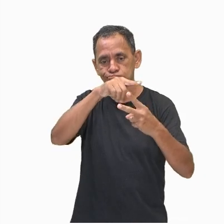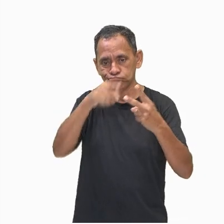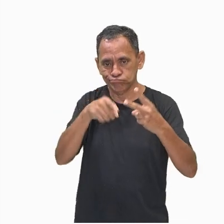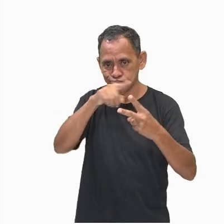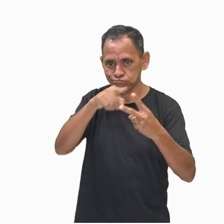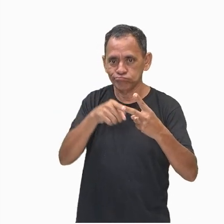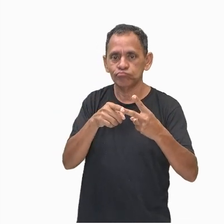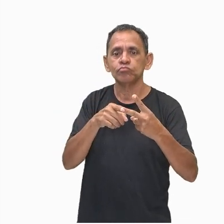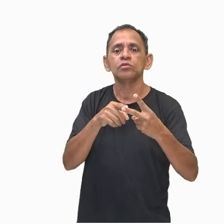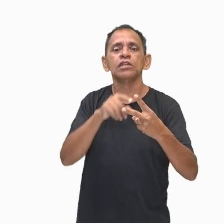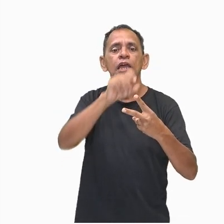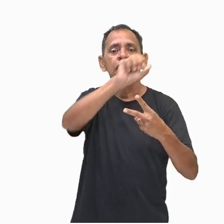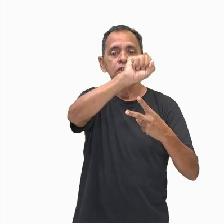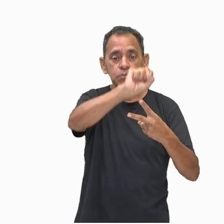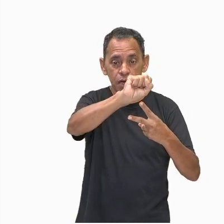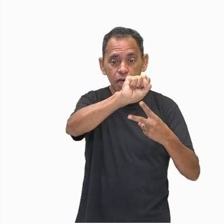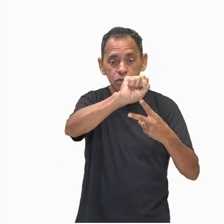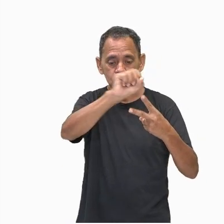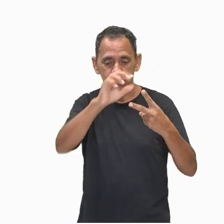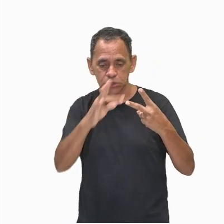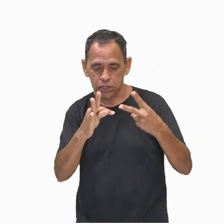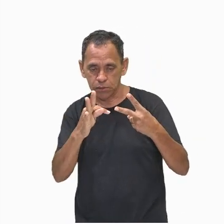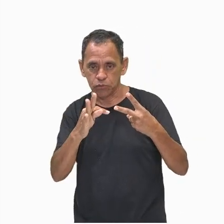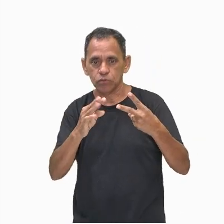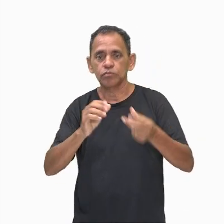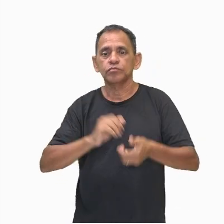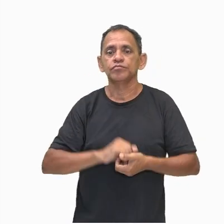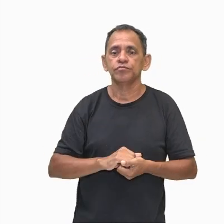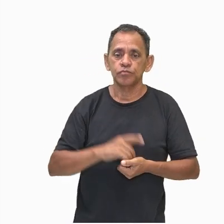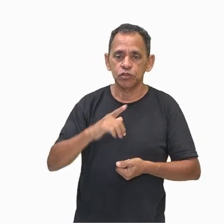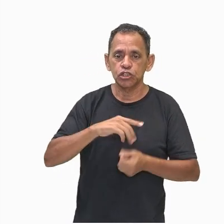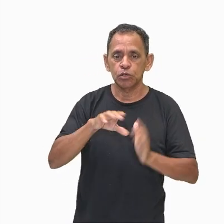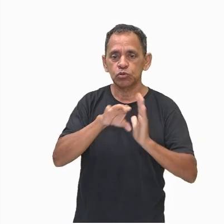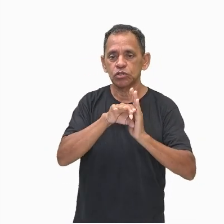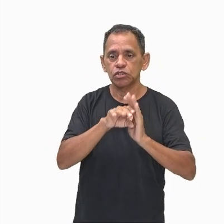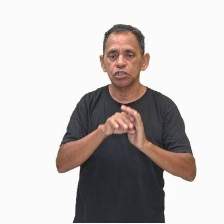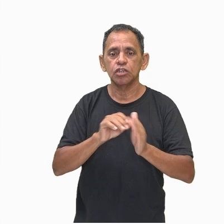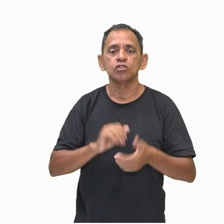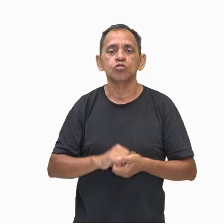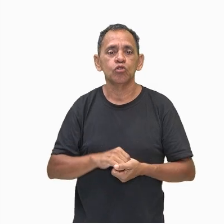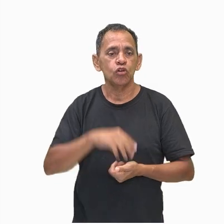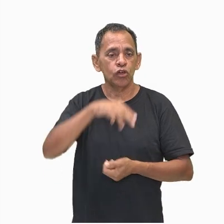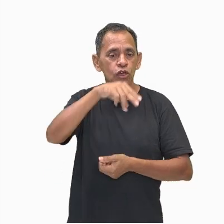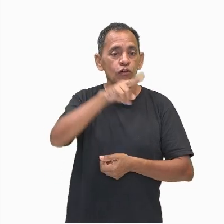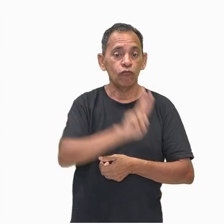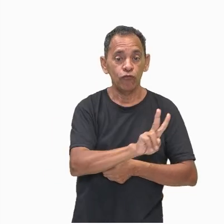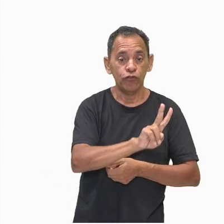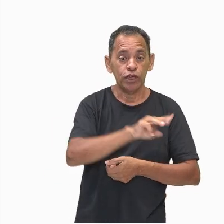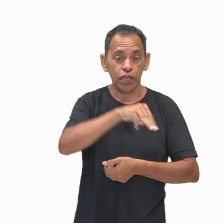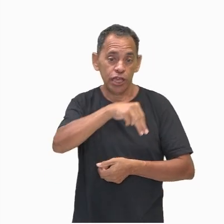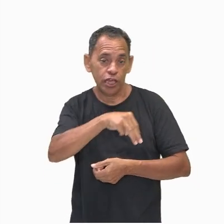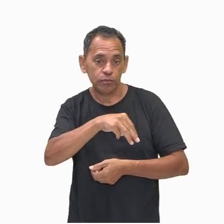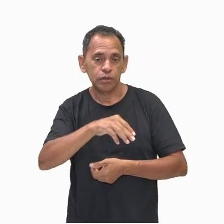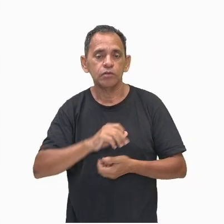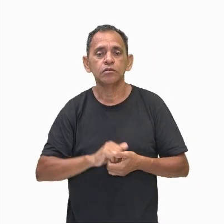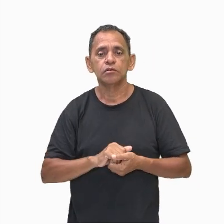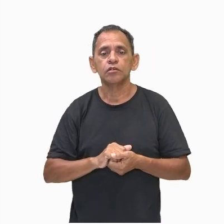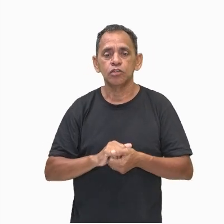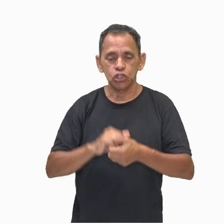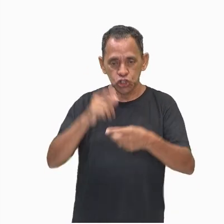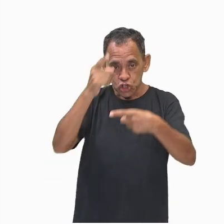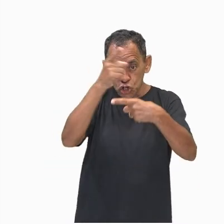nós temos o conceito de velocidade média que nada mais é do que a divisão do dels pelo del